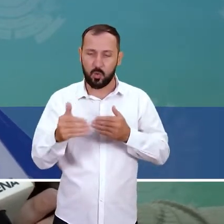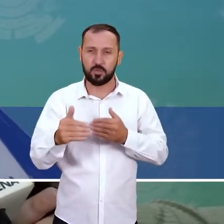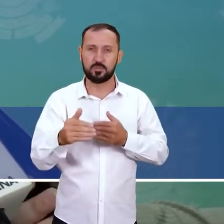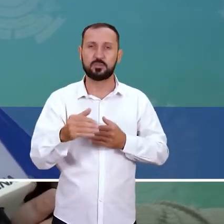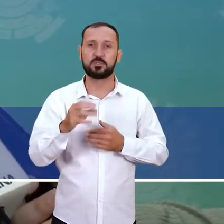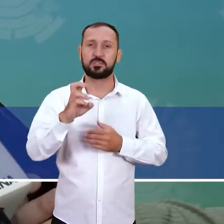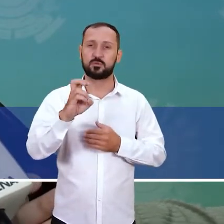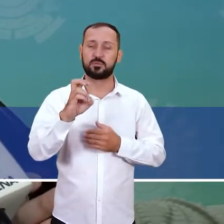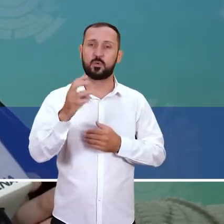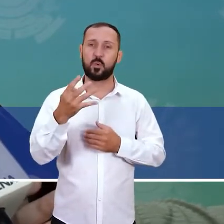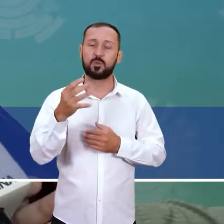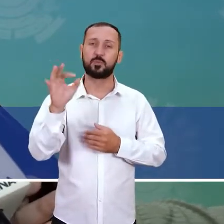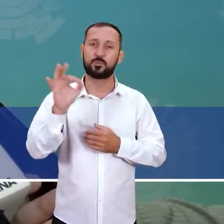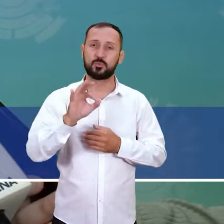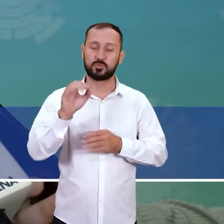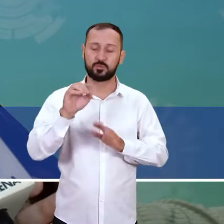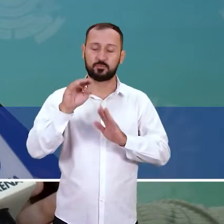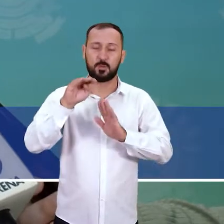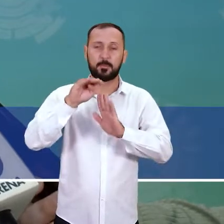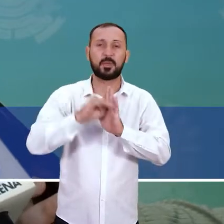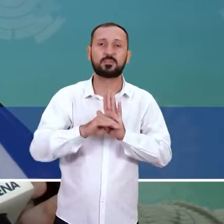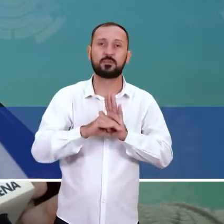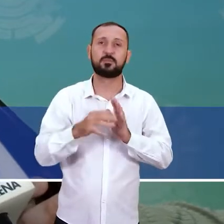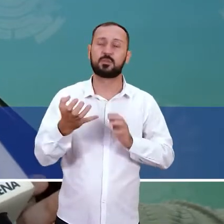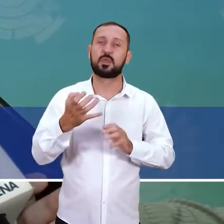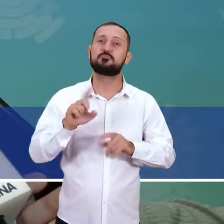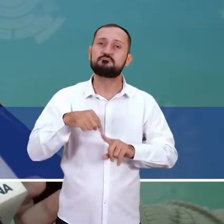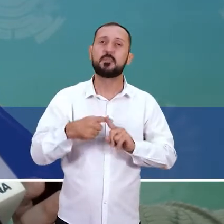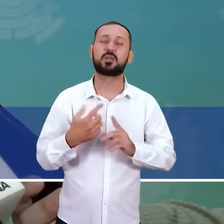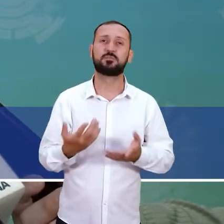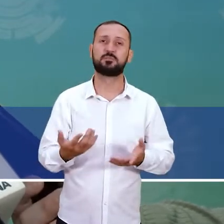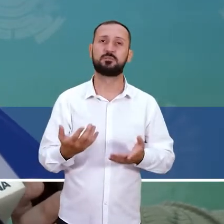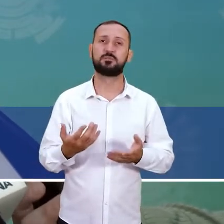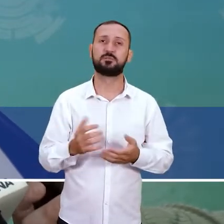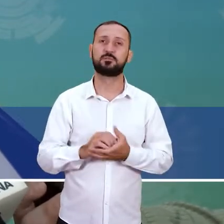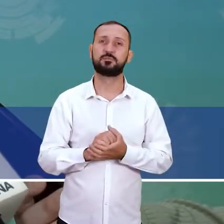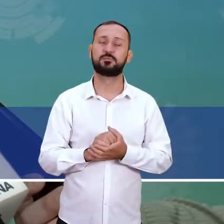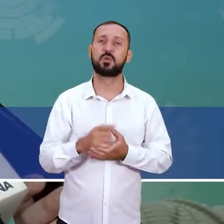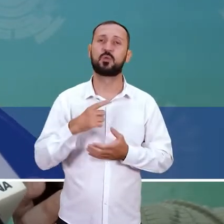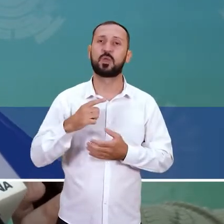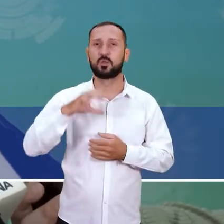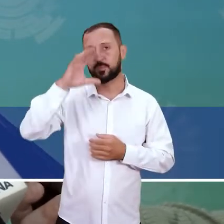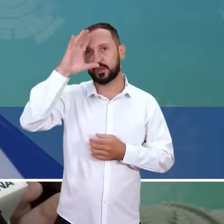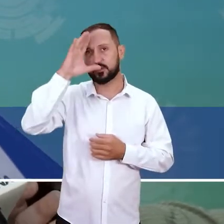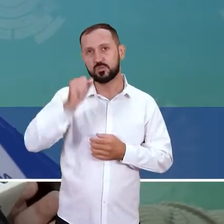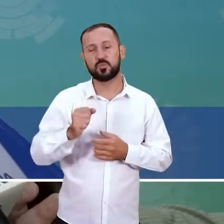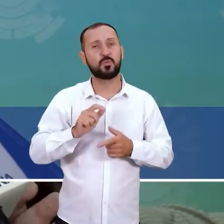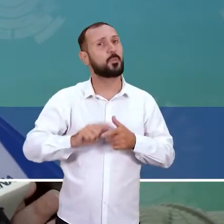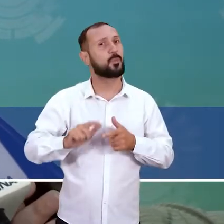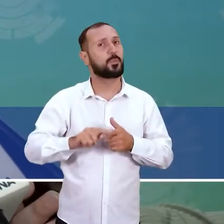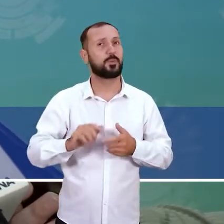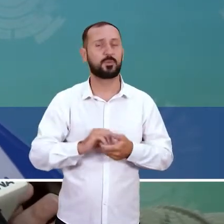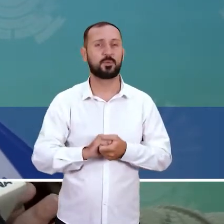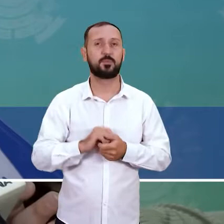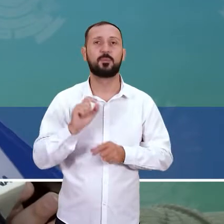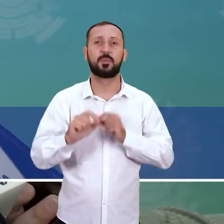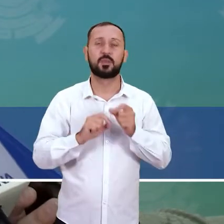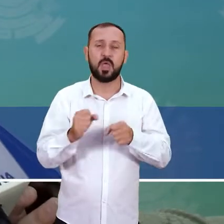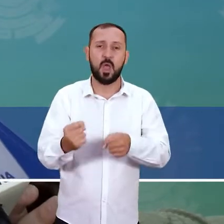horas de sábado, com quase 54% de redução da tarifa, mas nós queremos mais. Nós queremos